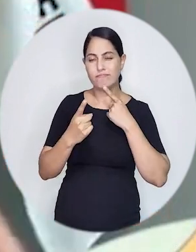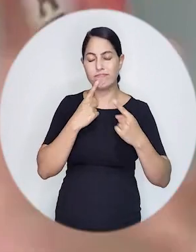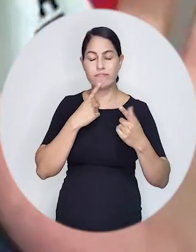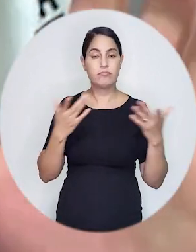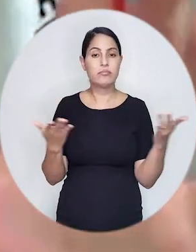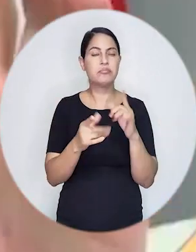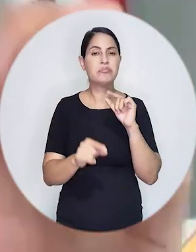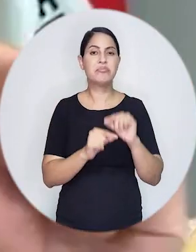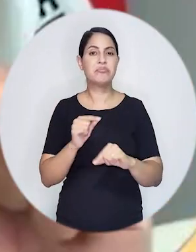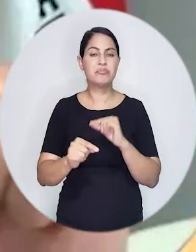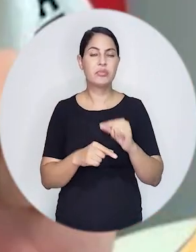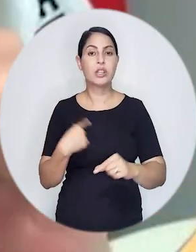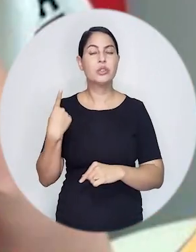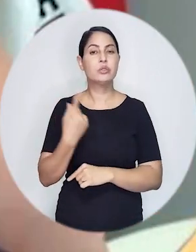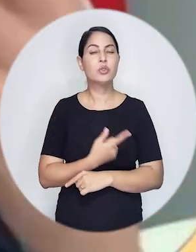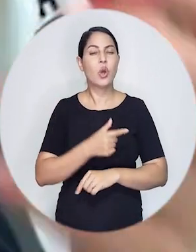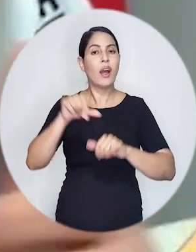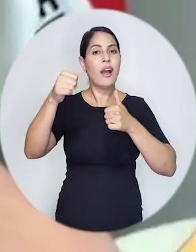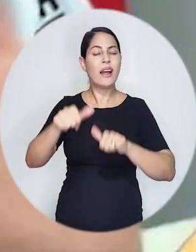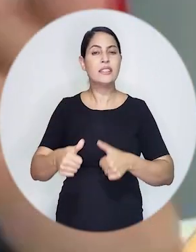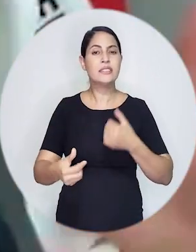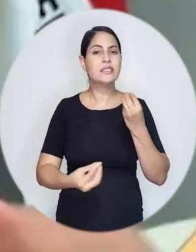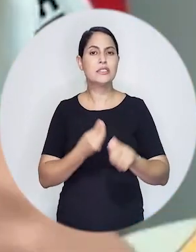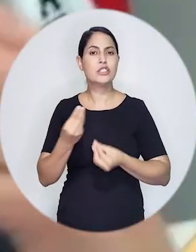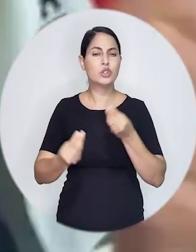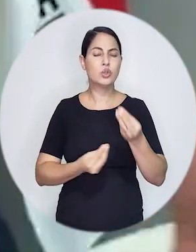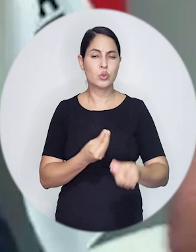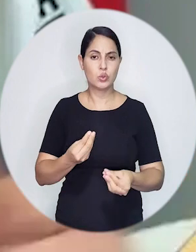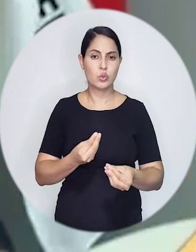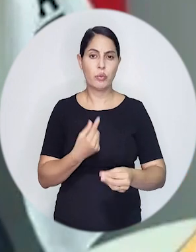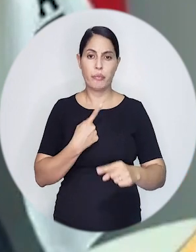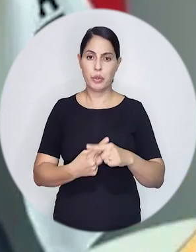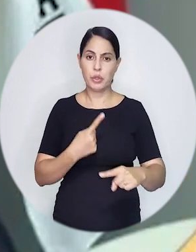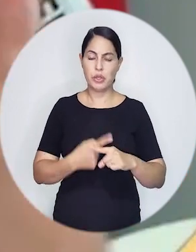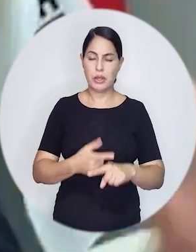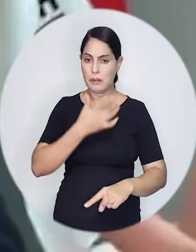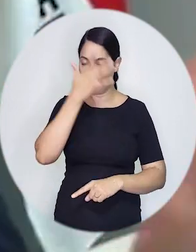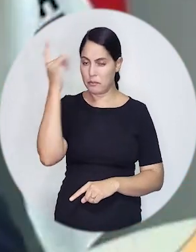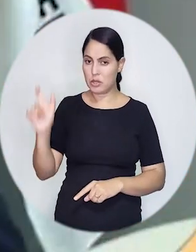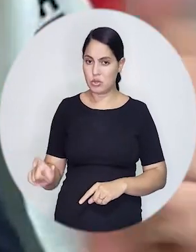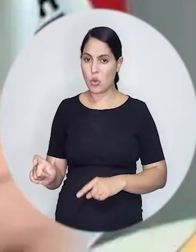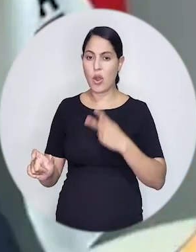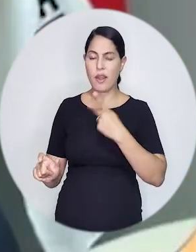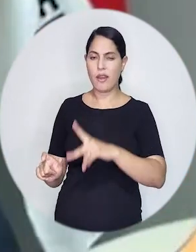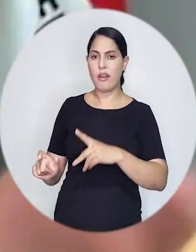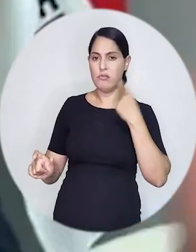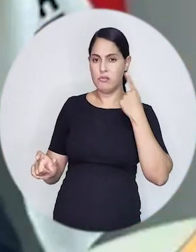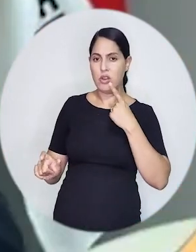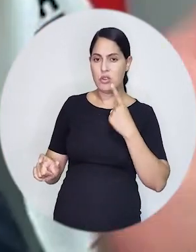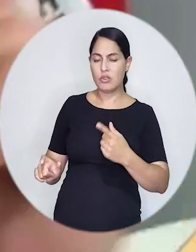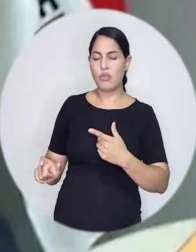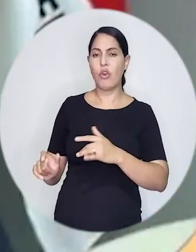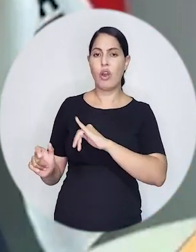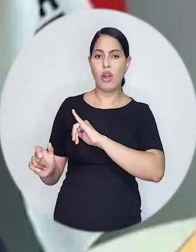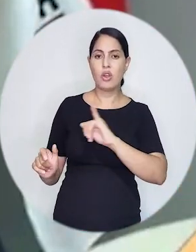falei, em uma pequena parcela, e agora a gente está caminhando no sentido de averiguar como que estão essas situações em que